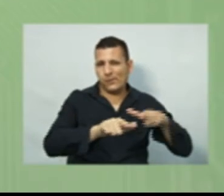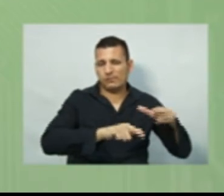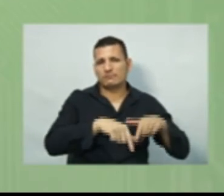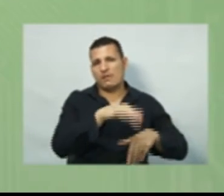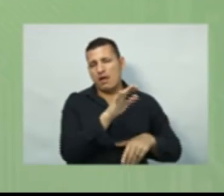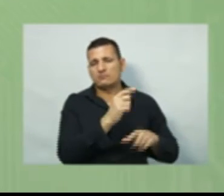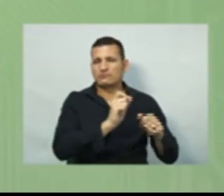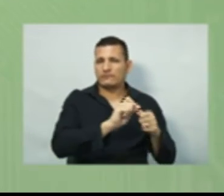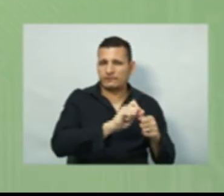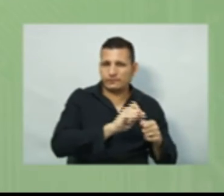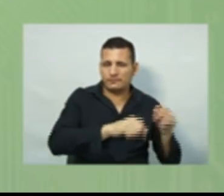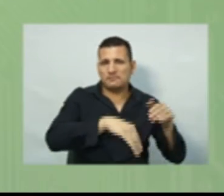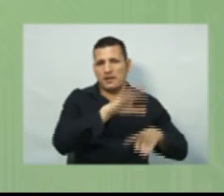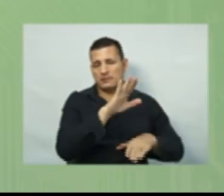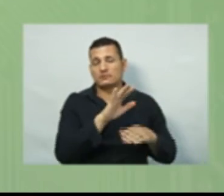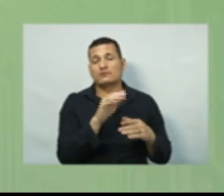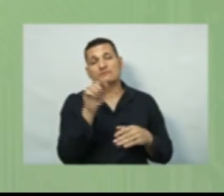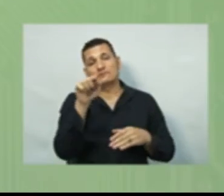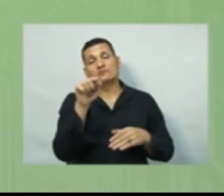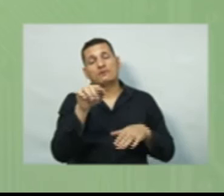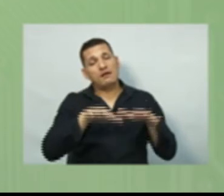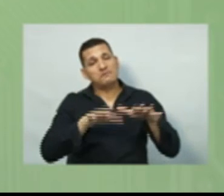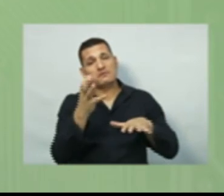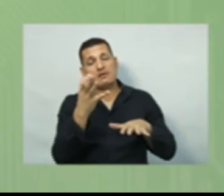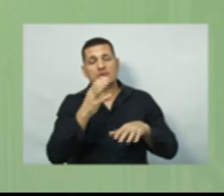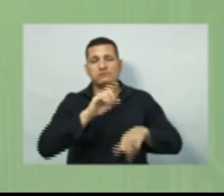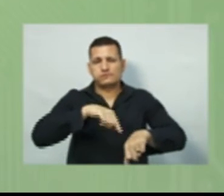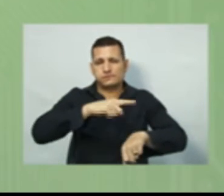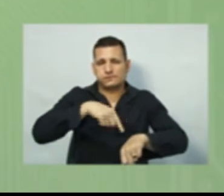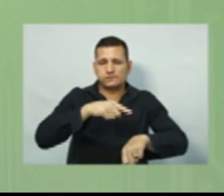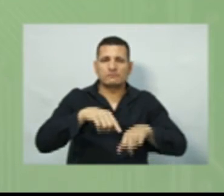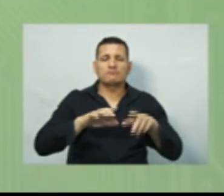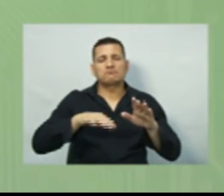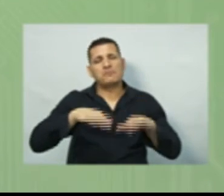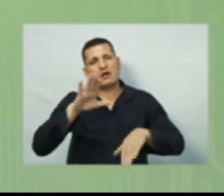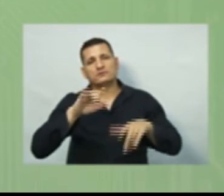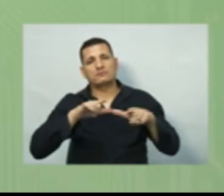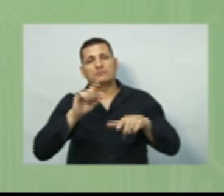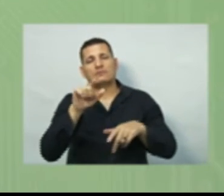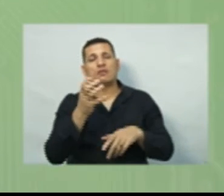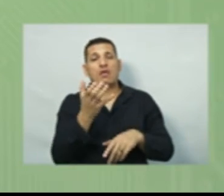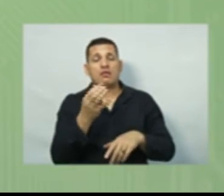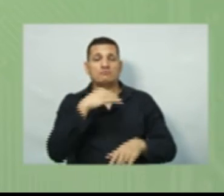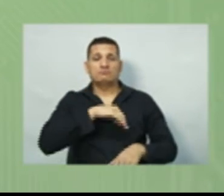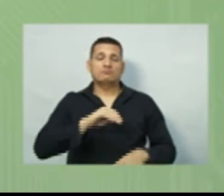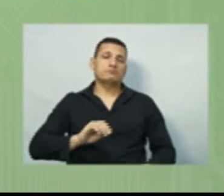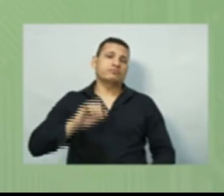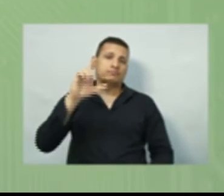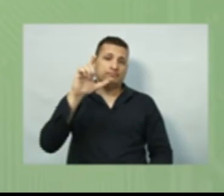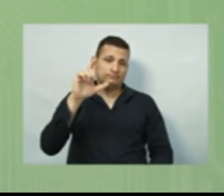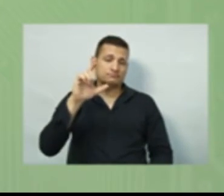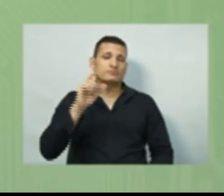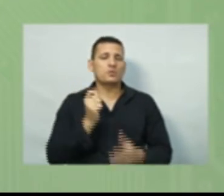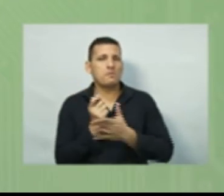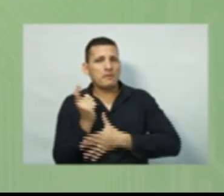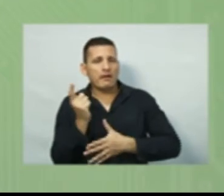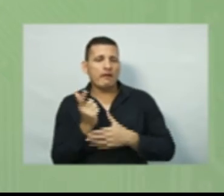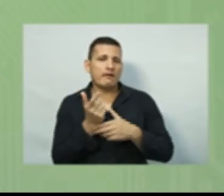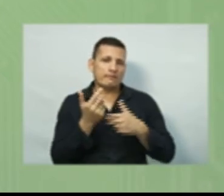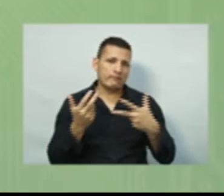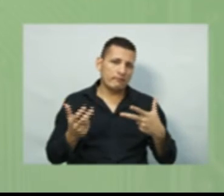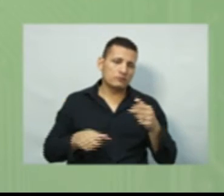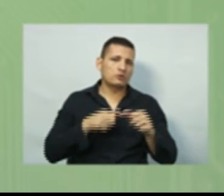mais serviços. Você às vezes quer trabalhar mais horas, quer produzir mais, você ter uma renda maior, você comprar bens no final do ano, trocar